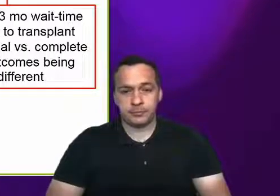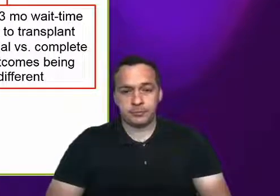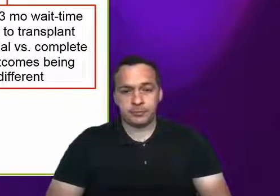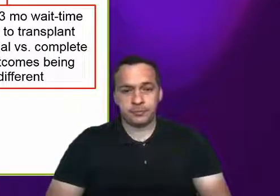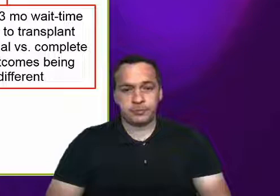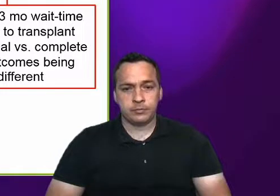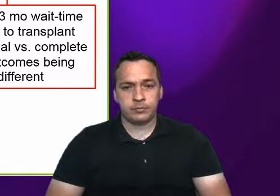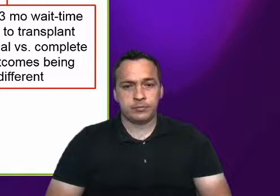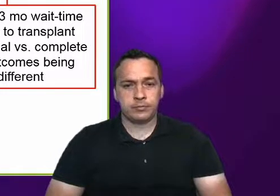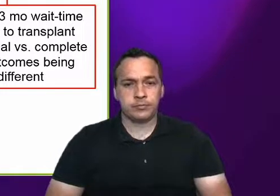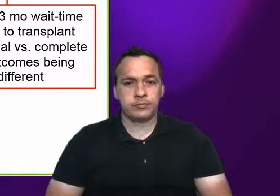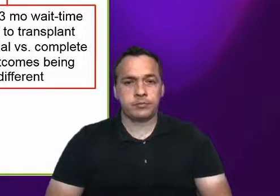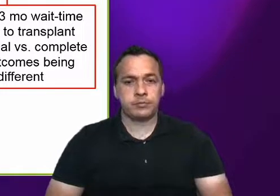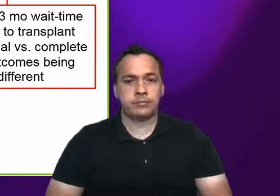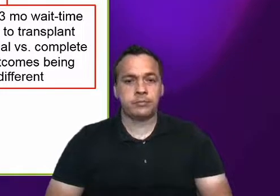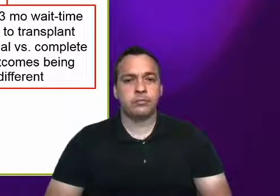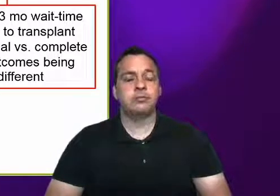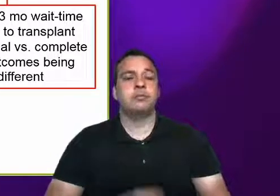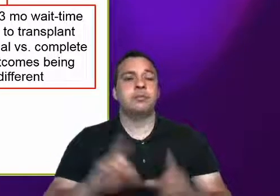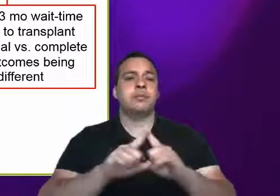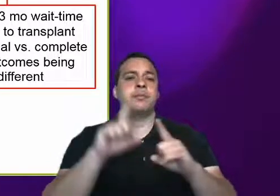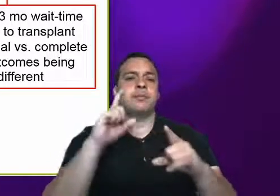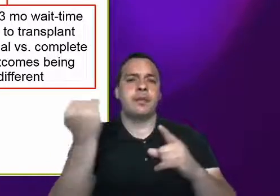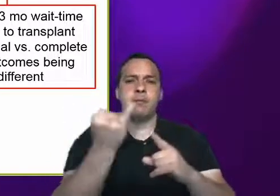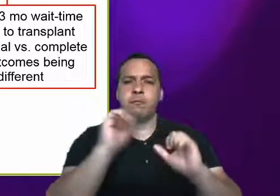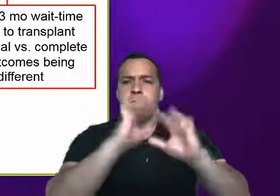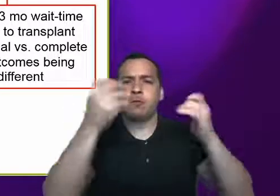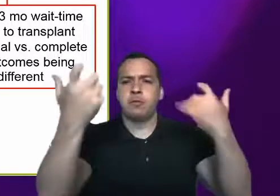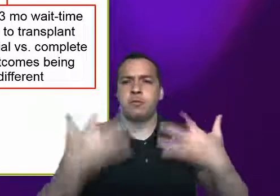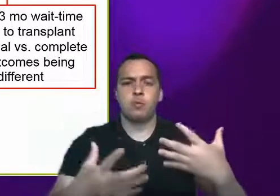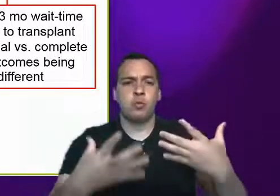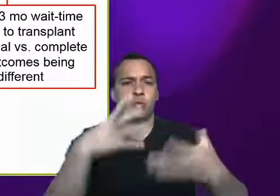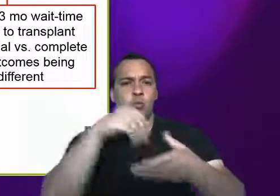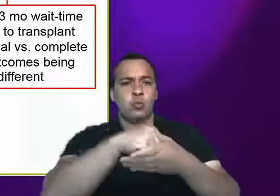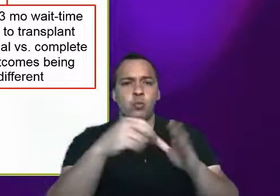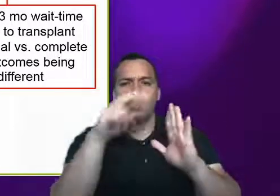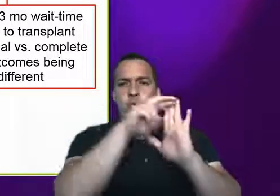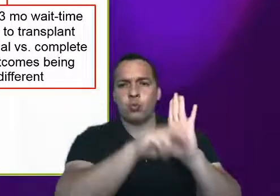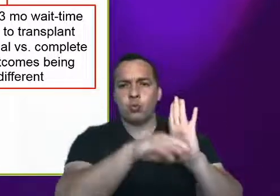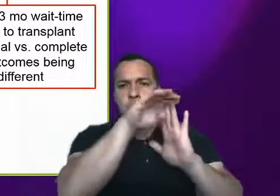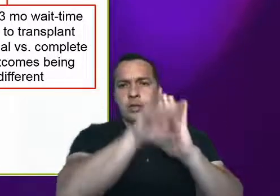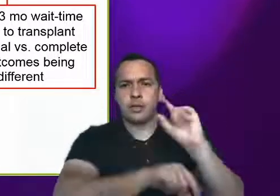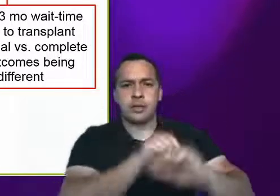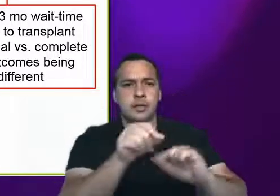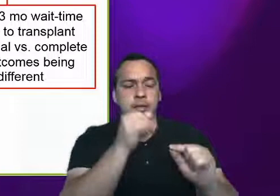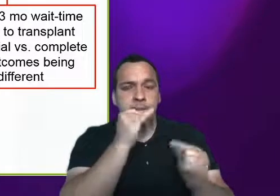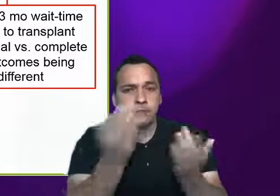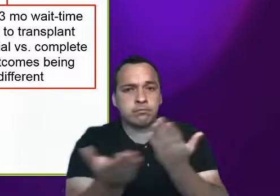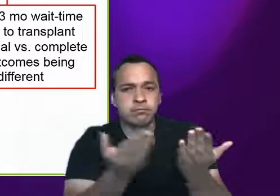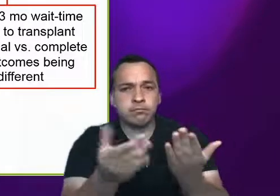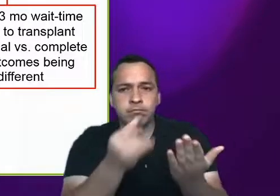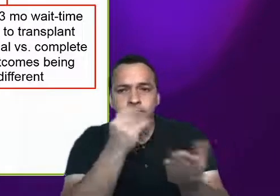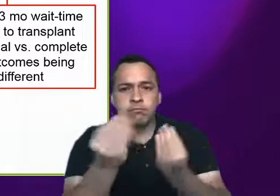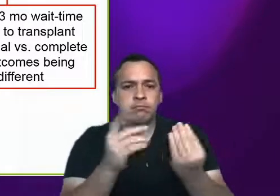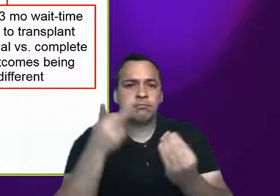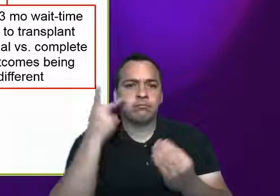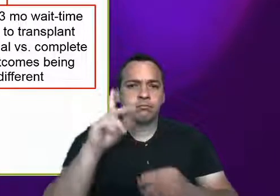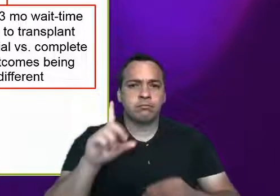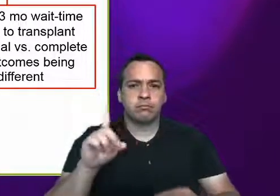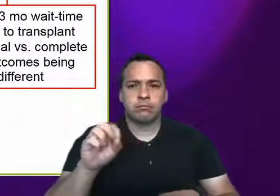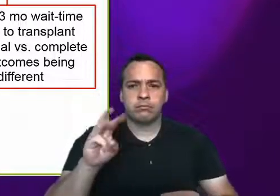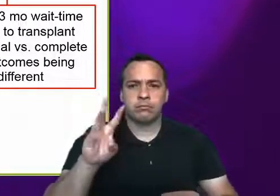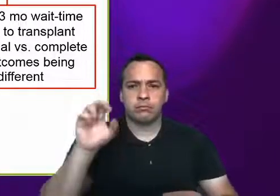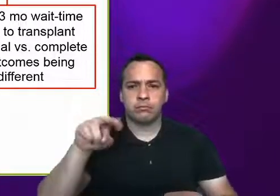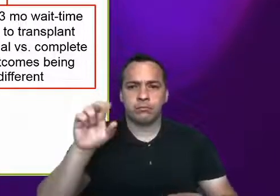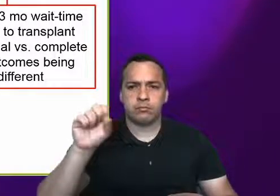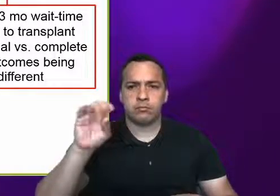aspectos importantes neste protocolo são os seguintes. Isso depois de